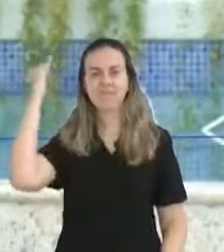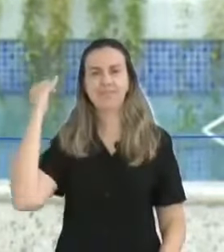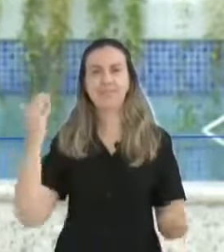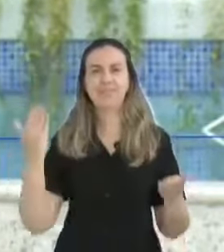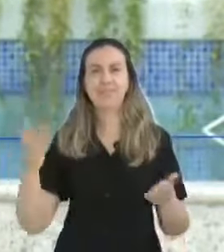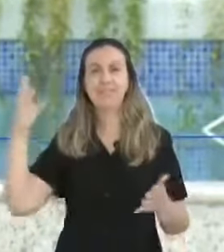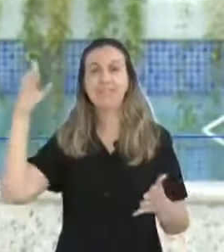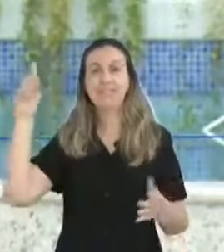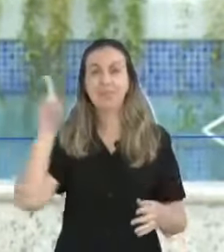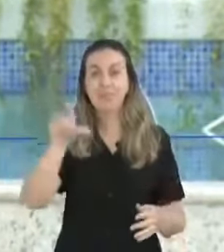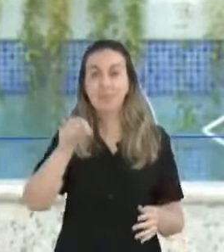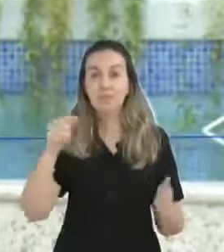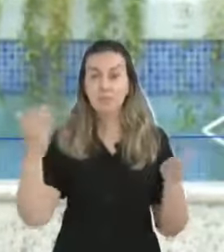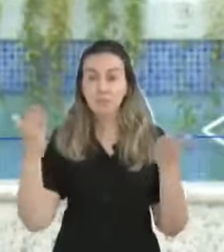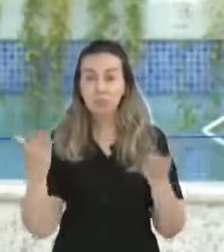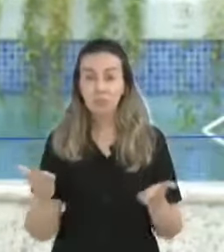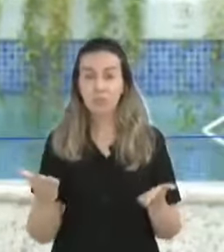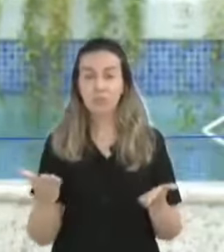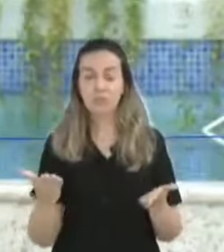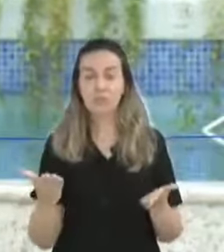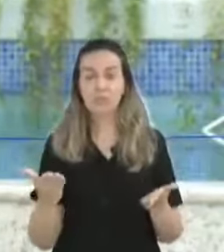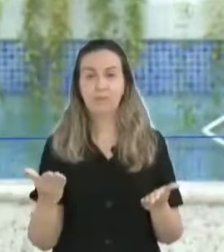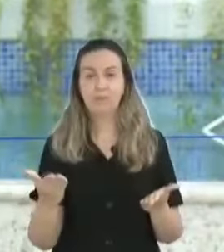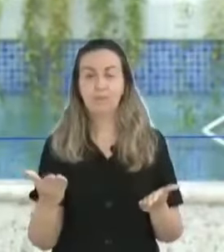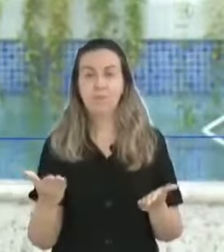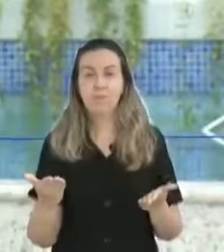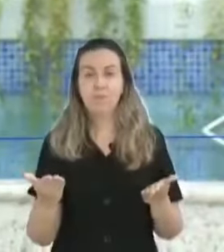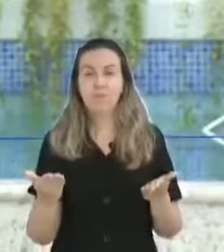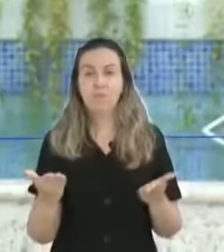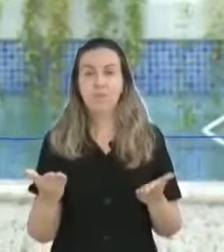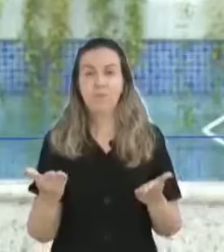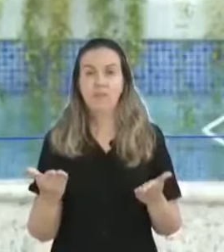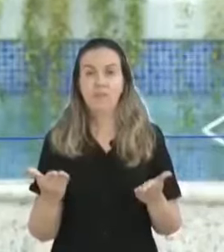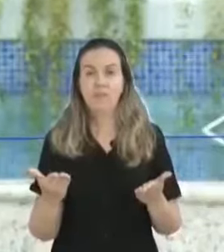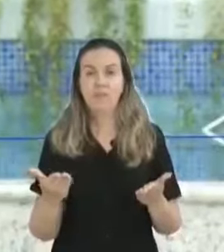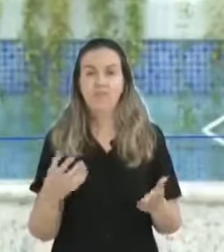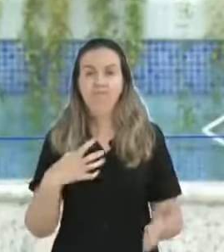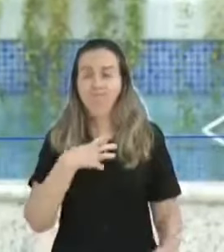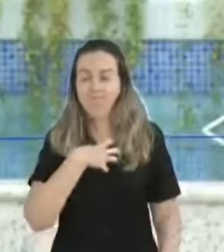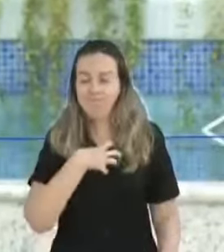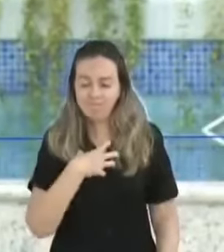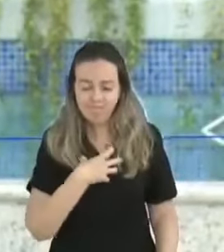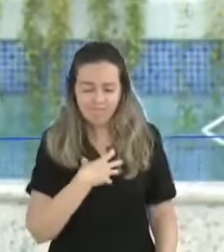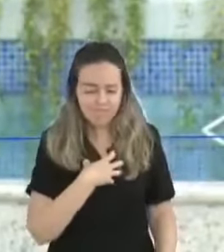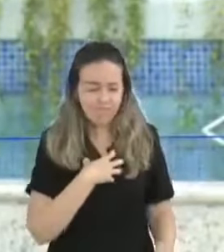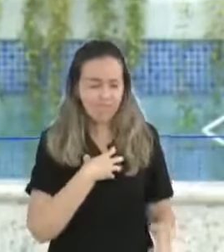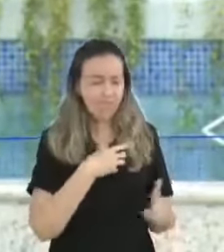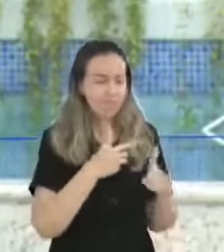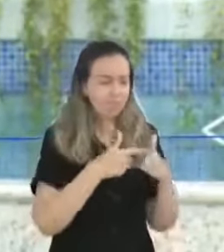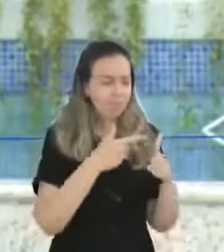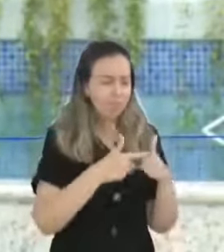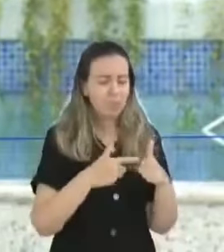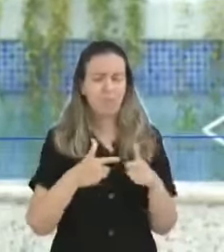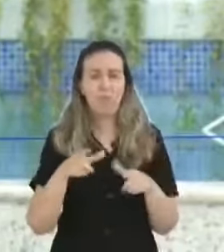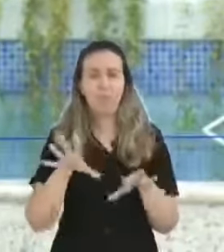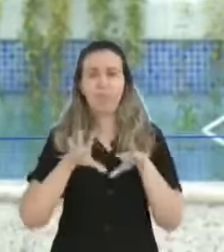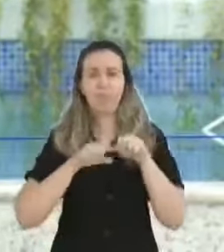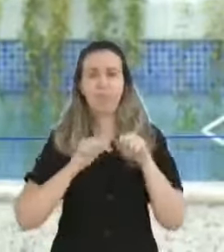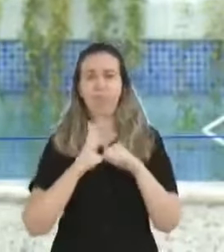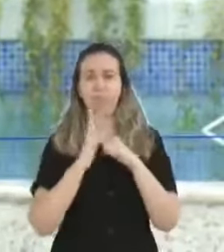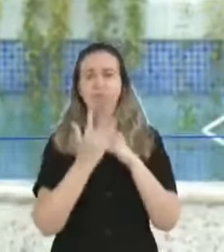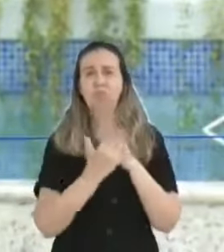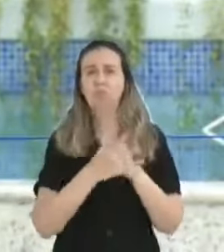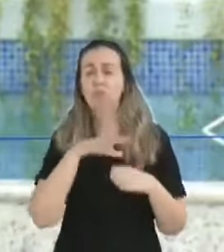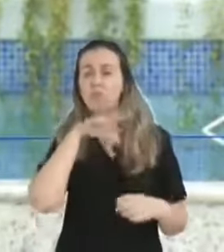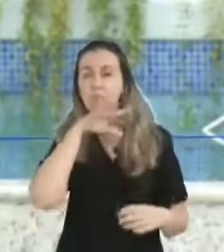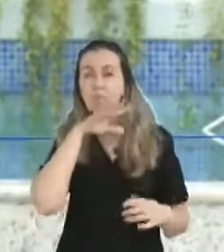agora Deus leva a igreja a passar pelo fogo desta provação, desse vírus que está